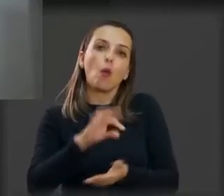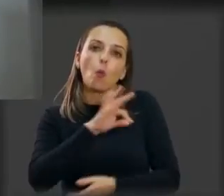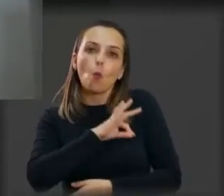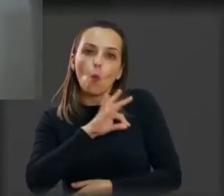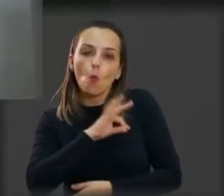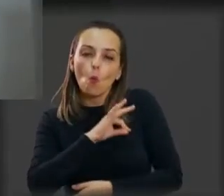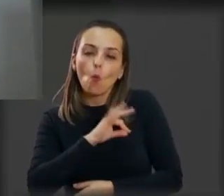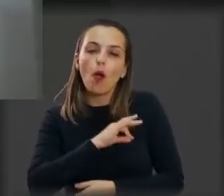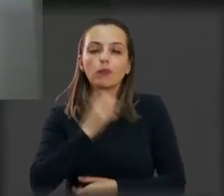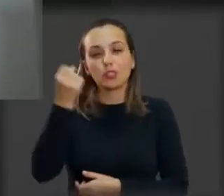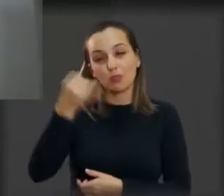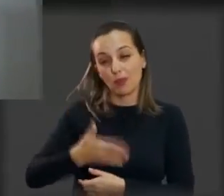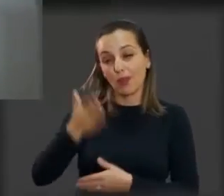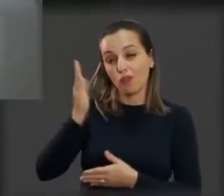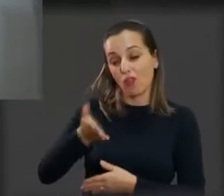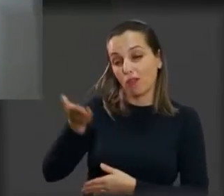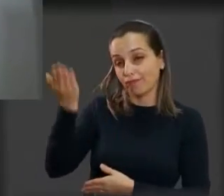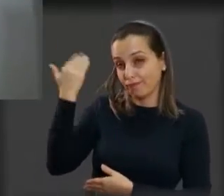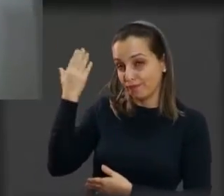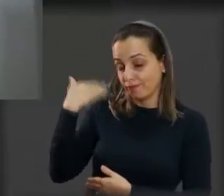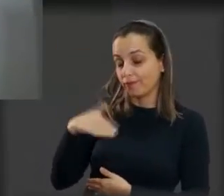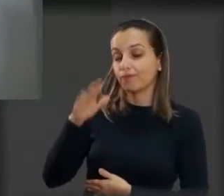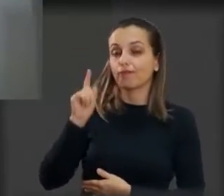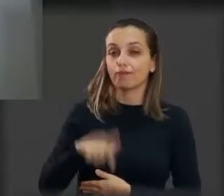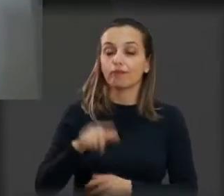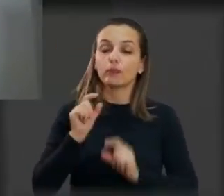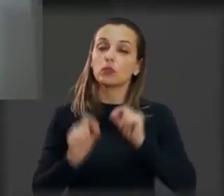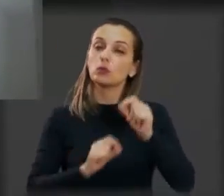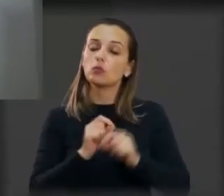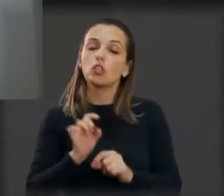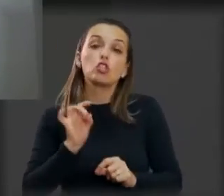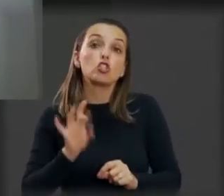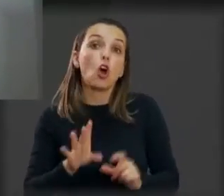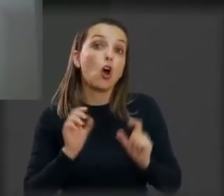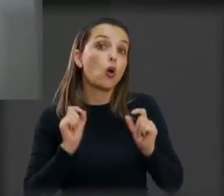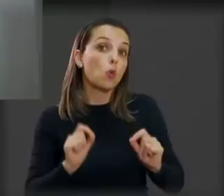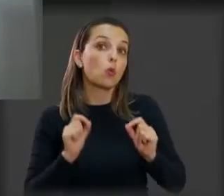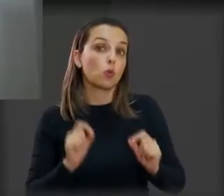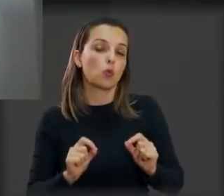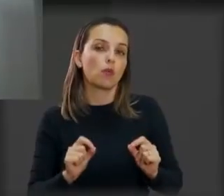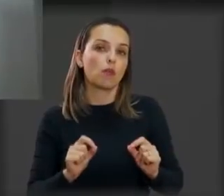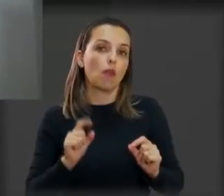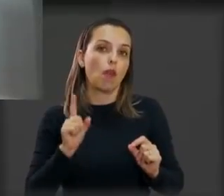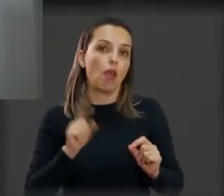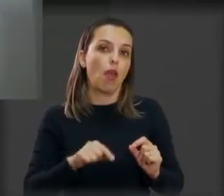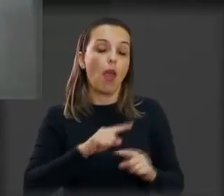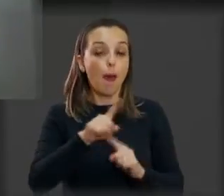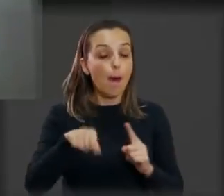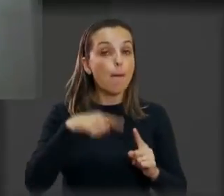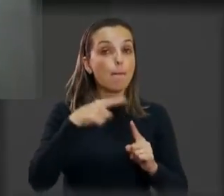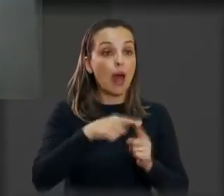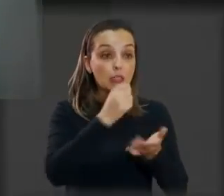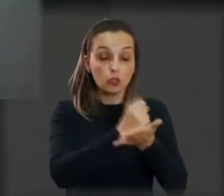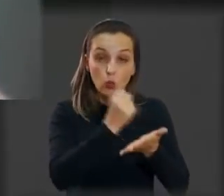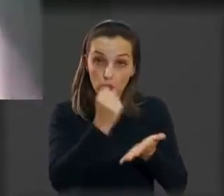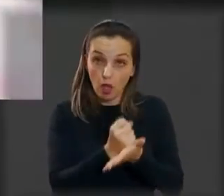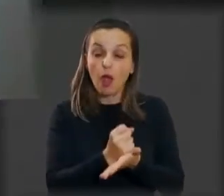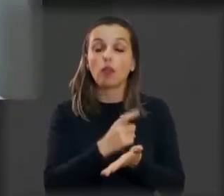outro projeto aqui. Serão apenas, né, já contando com os que vão ser